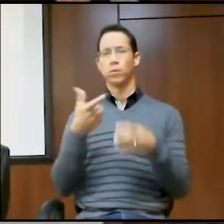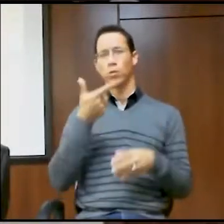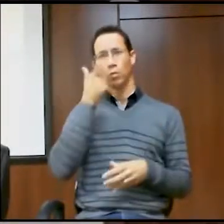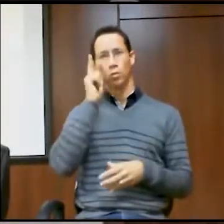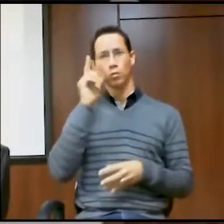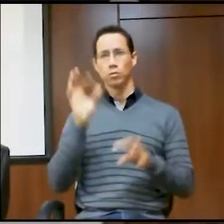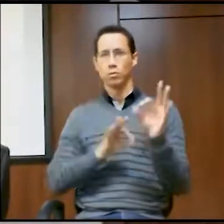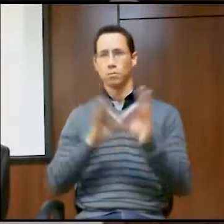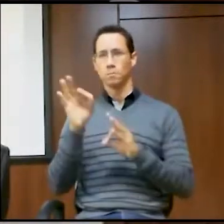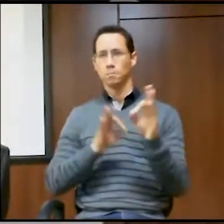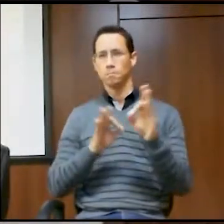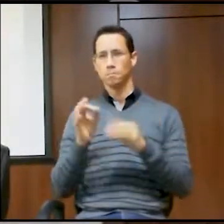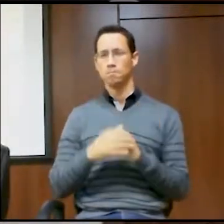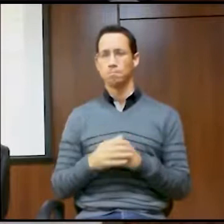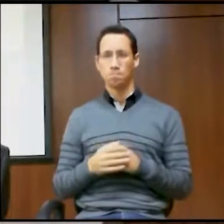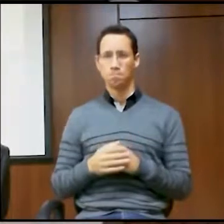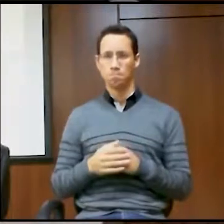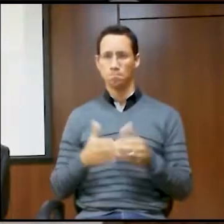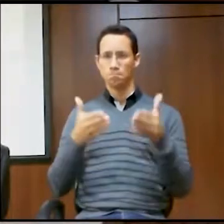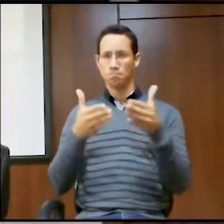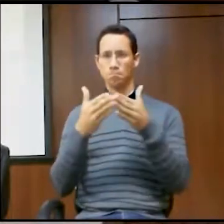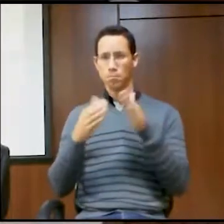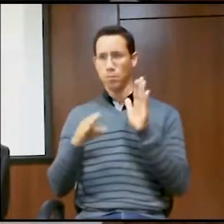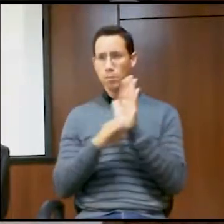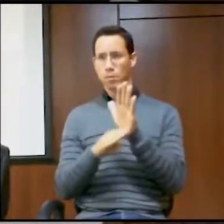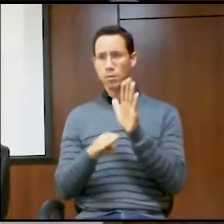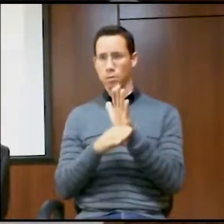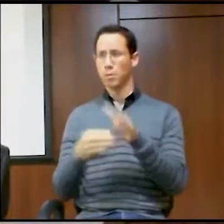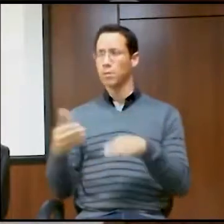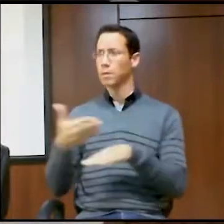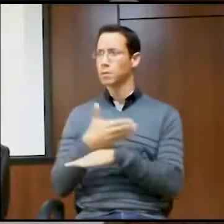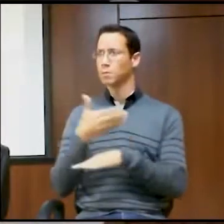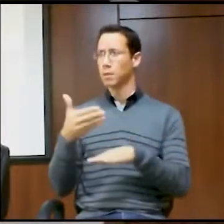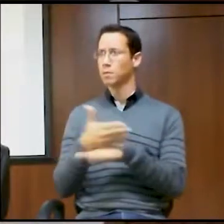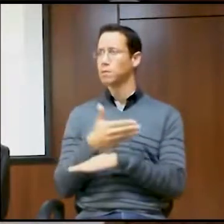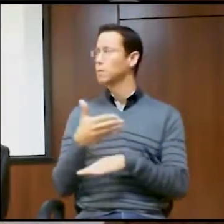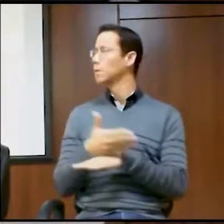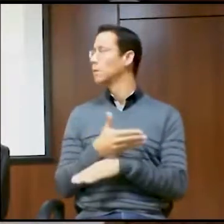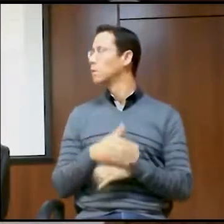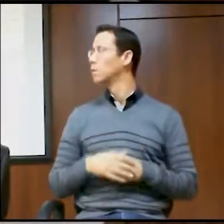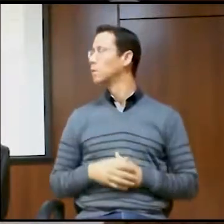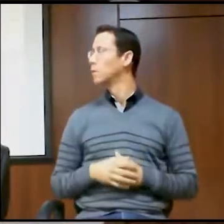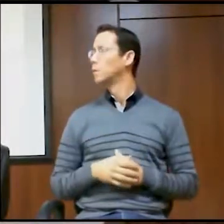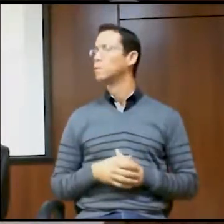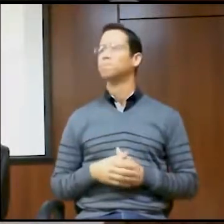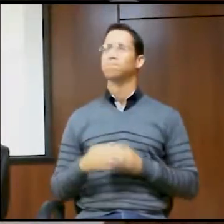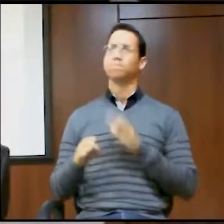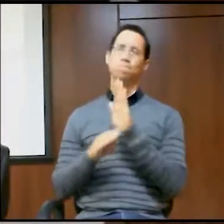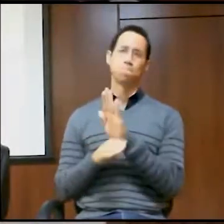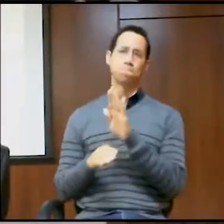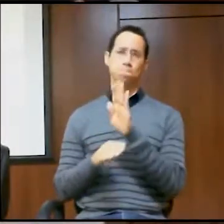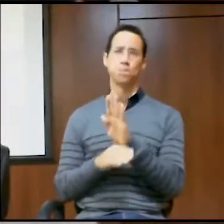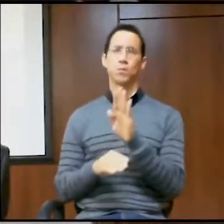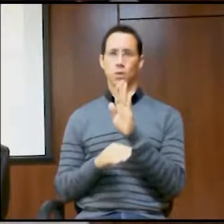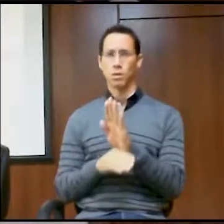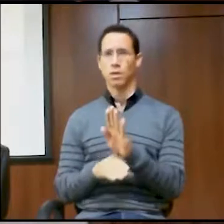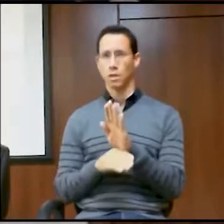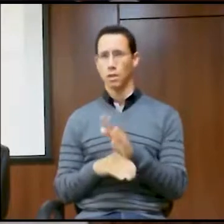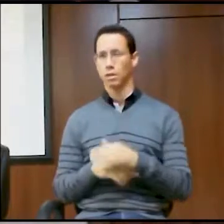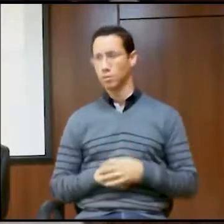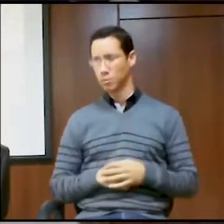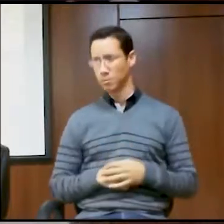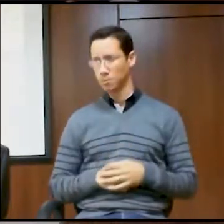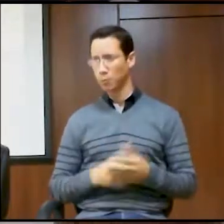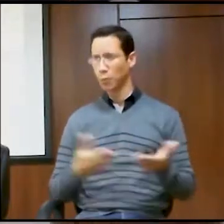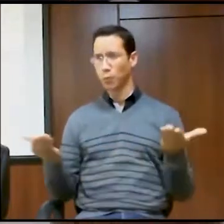né? E a gente pede apoio, né, na participação aí dessa solidariedade. Então, a partir de